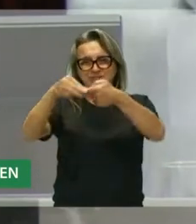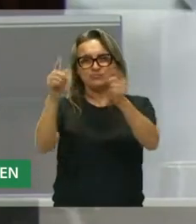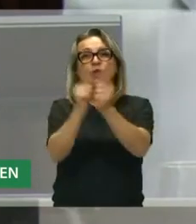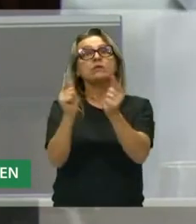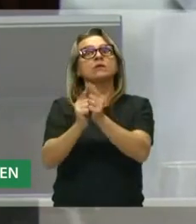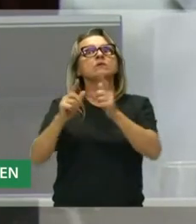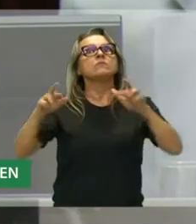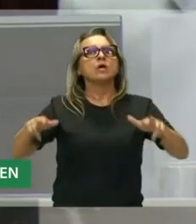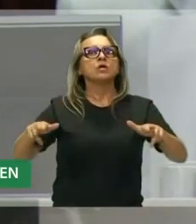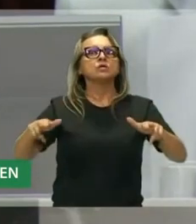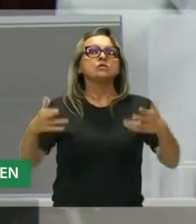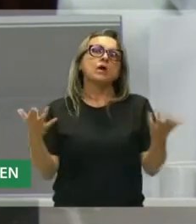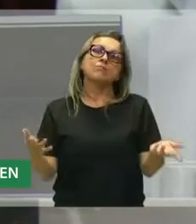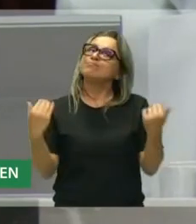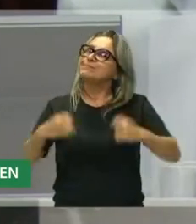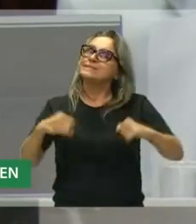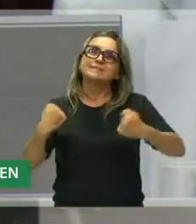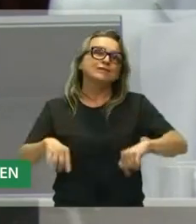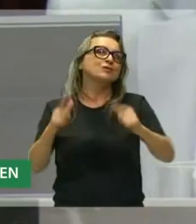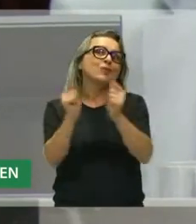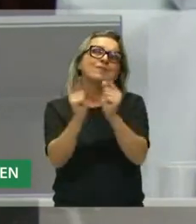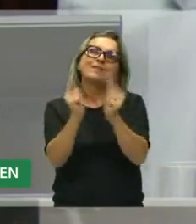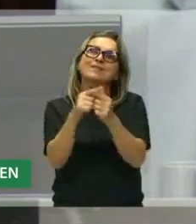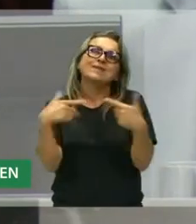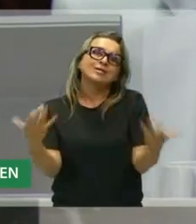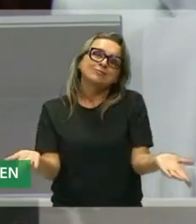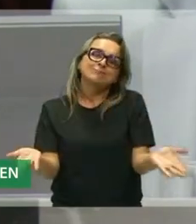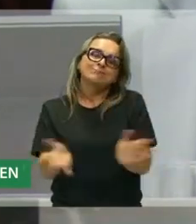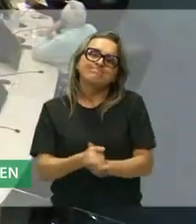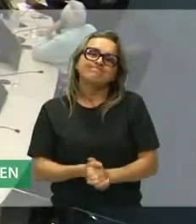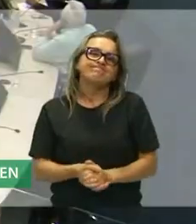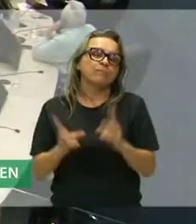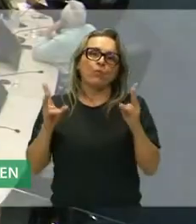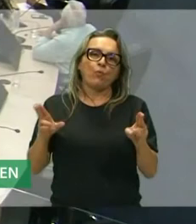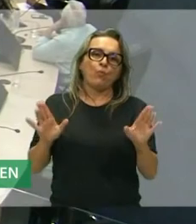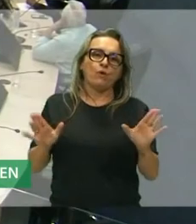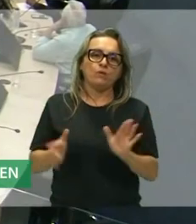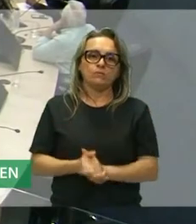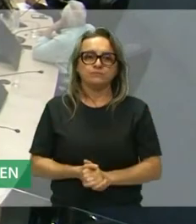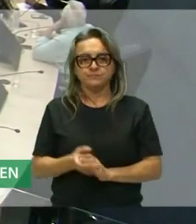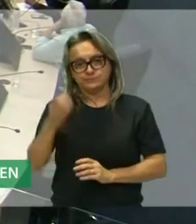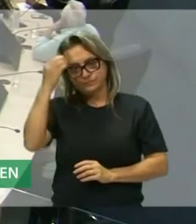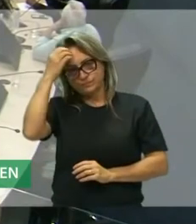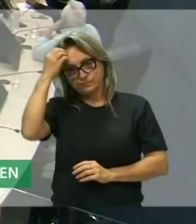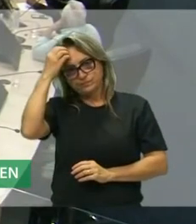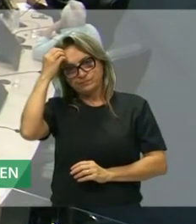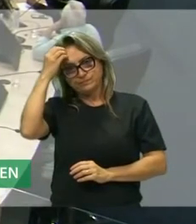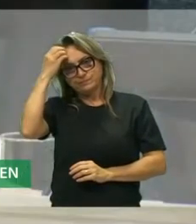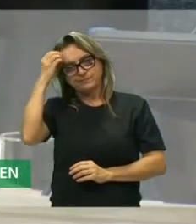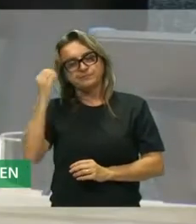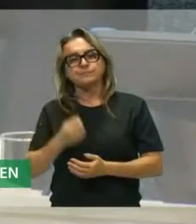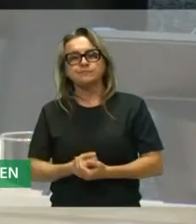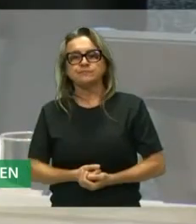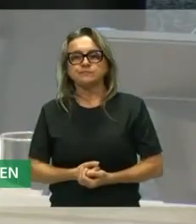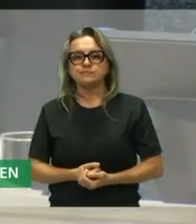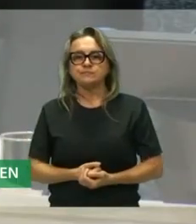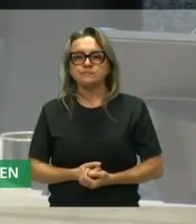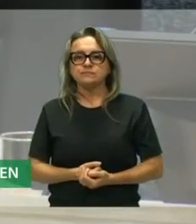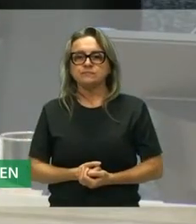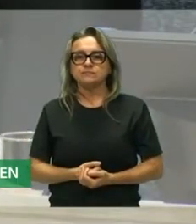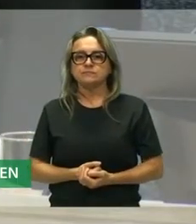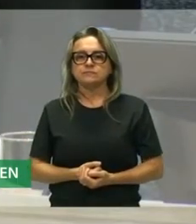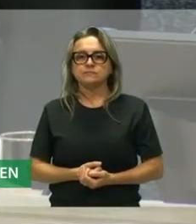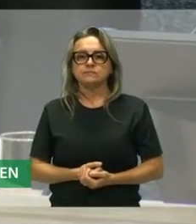eles não puderam negar o atendimento para as pessoas de outra região. Desculpa. Irmã, fica à vontade. O percentual